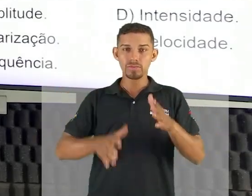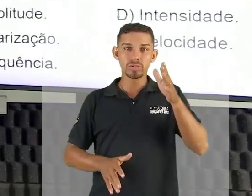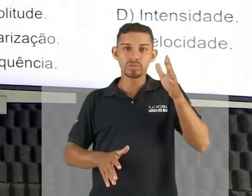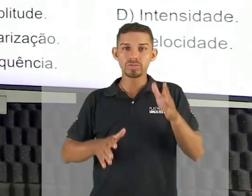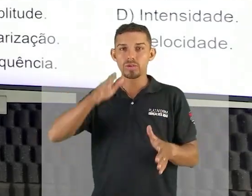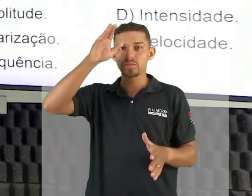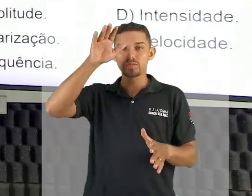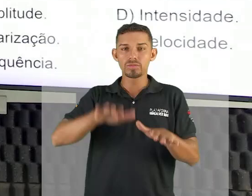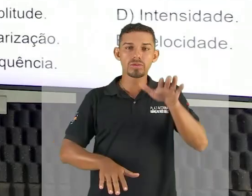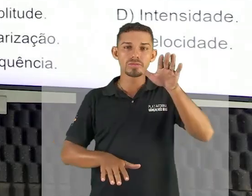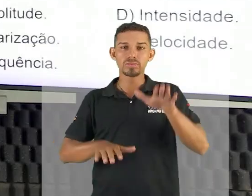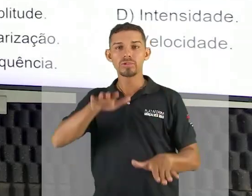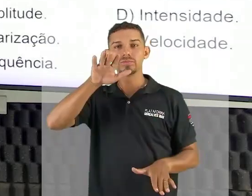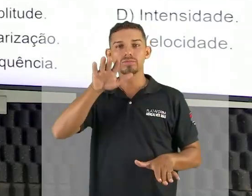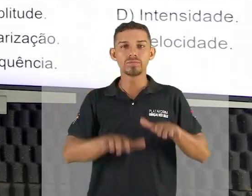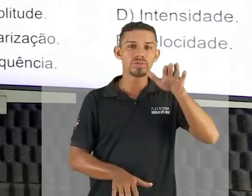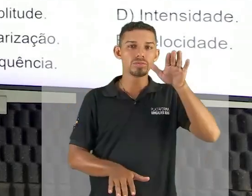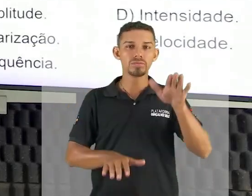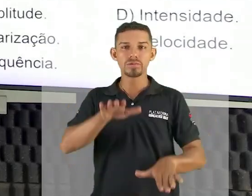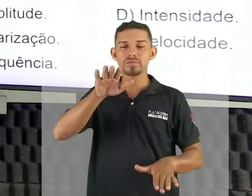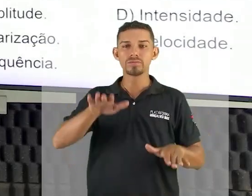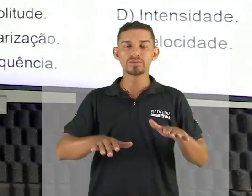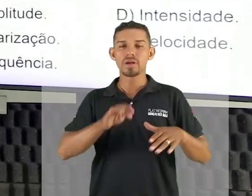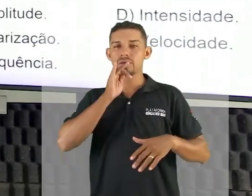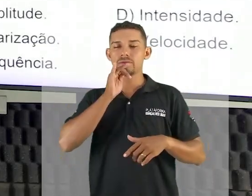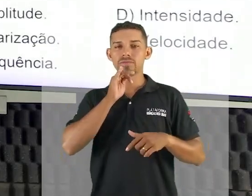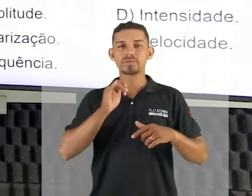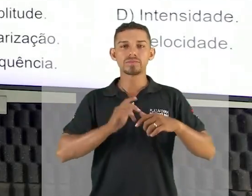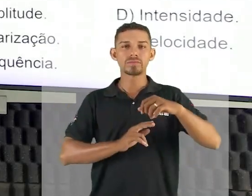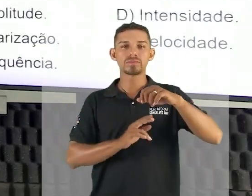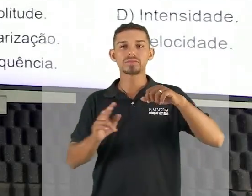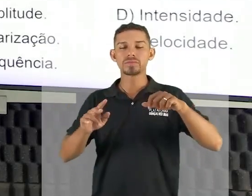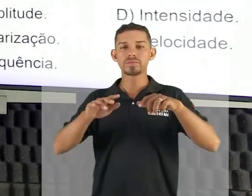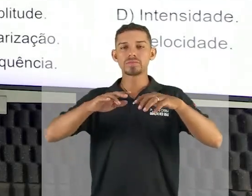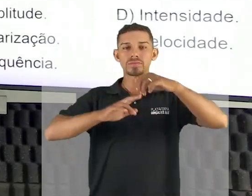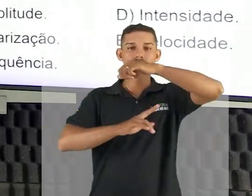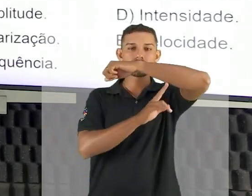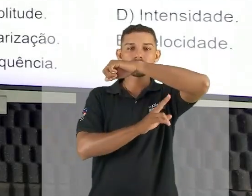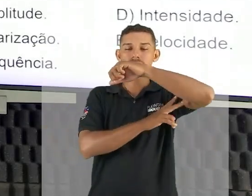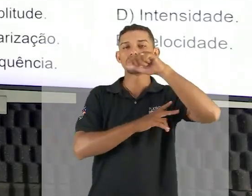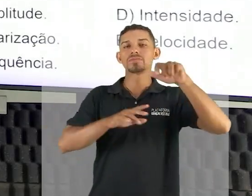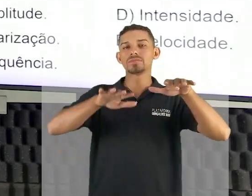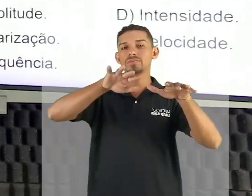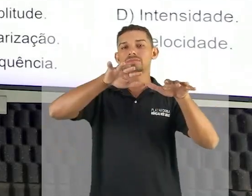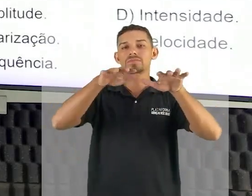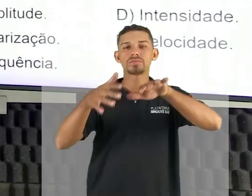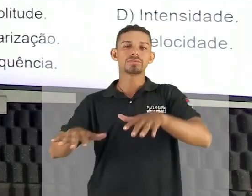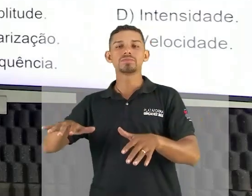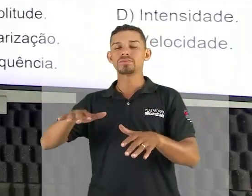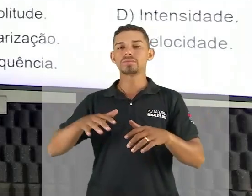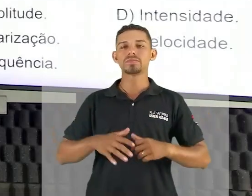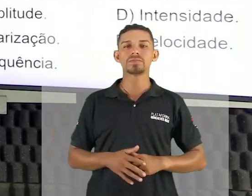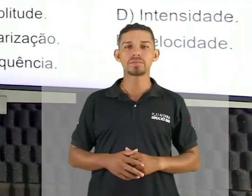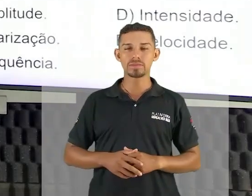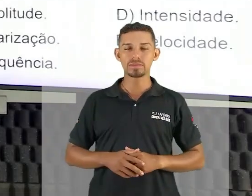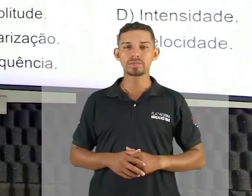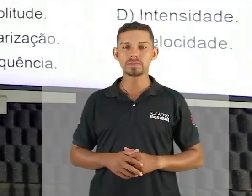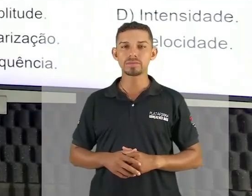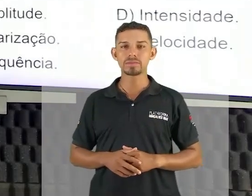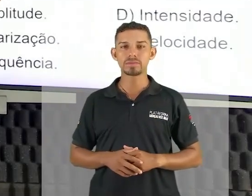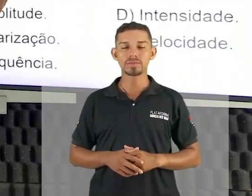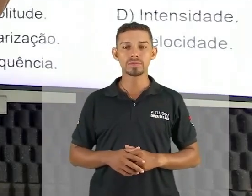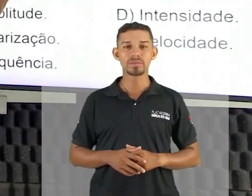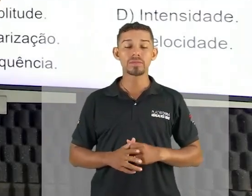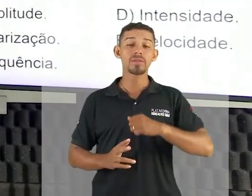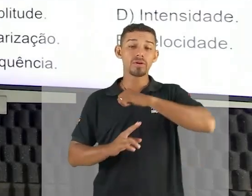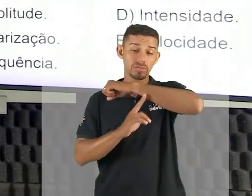frequência de vibração da ponte ela vai aumentar a amplitude e a ponte pode roir e todo mundo cair uma